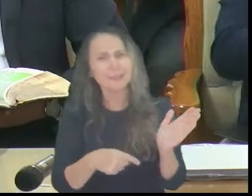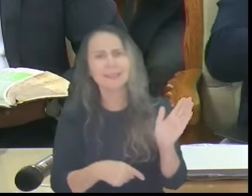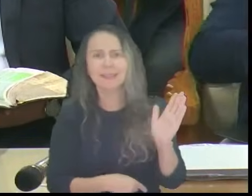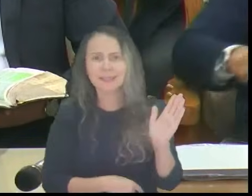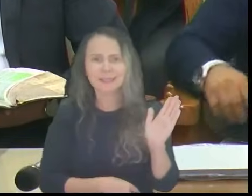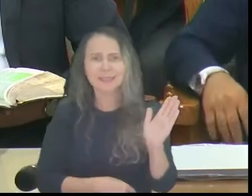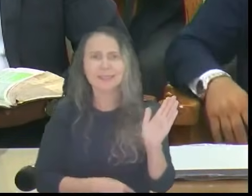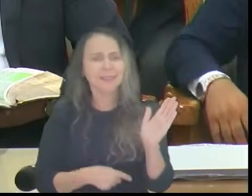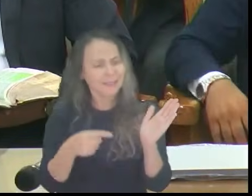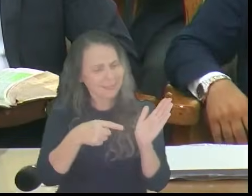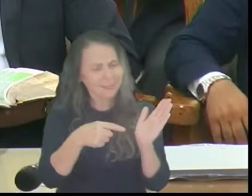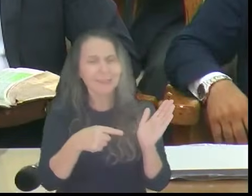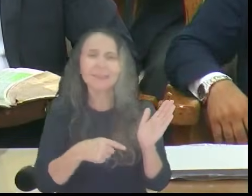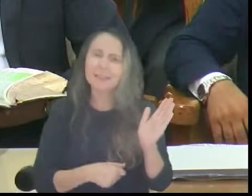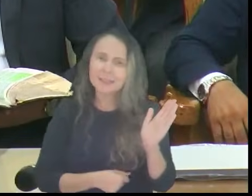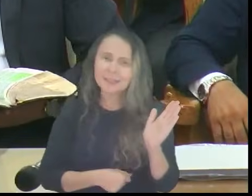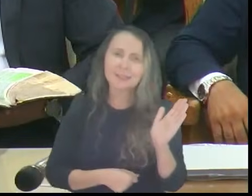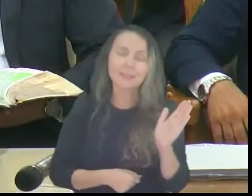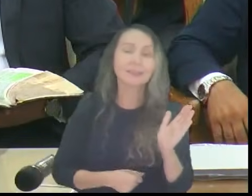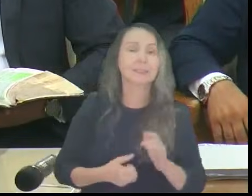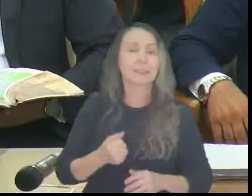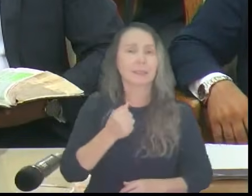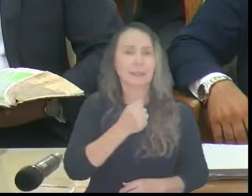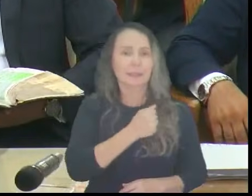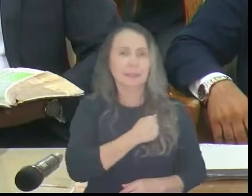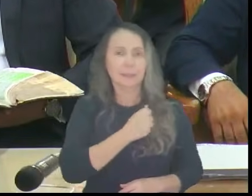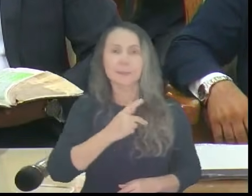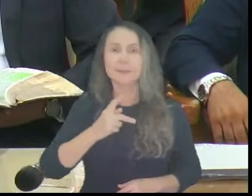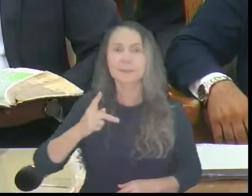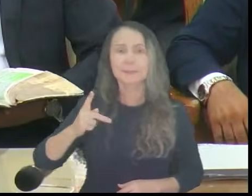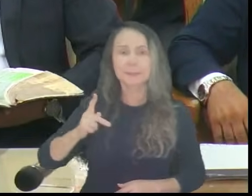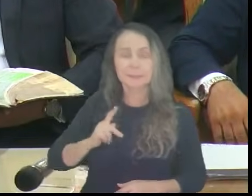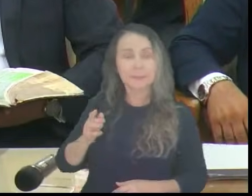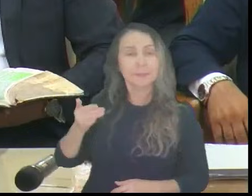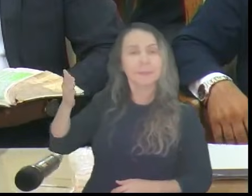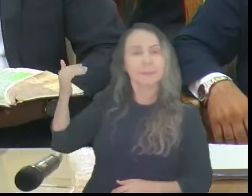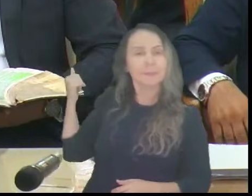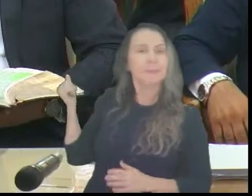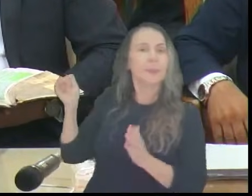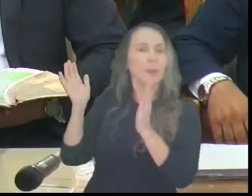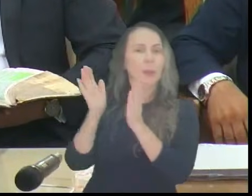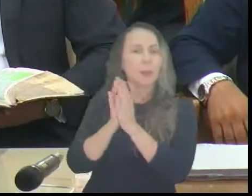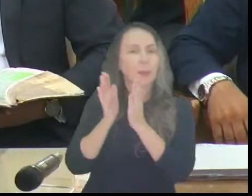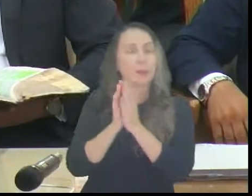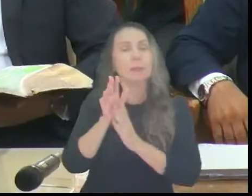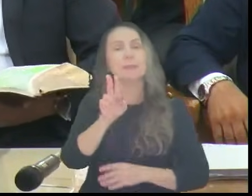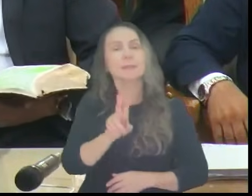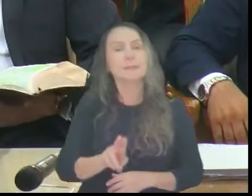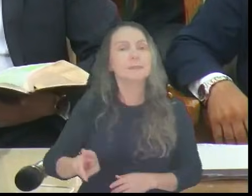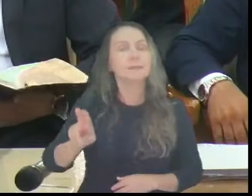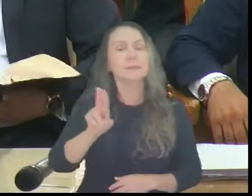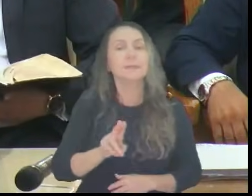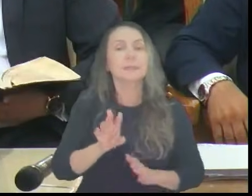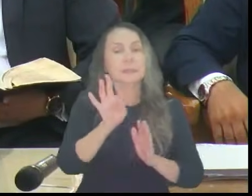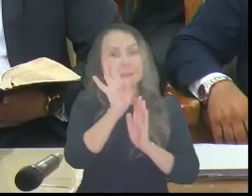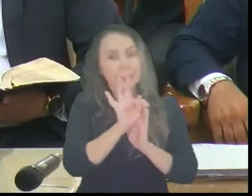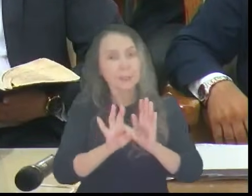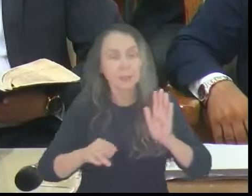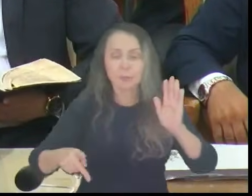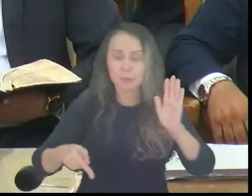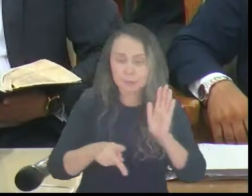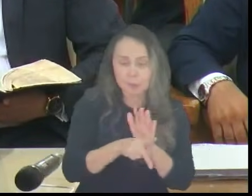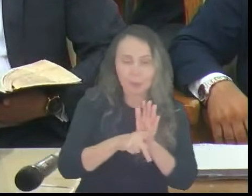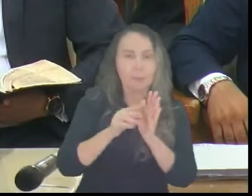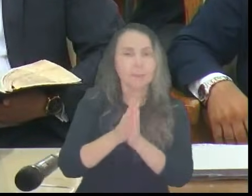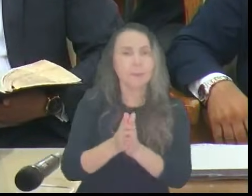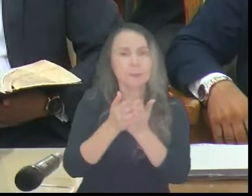Ore com a Bíblia. Os apóstolos, a igreja primitiva orava citando as sagradas Escrituras. Se você